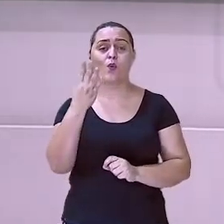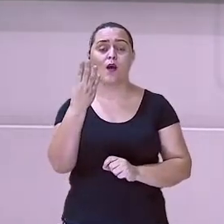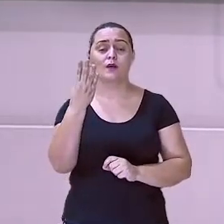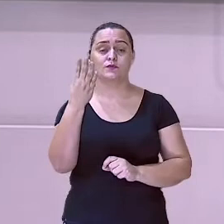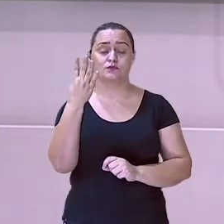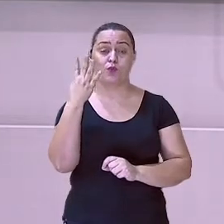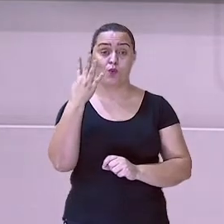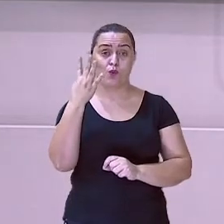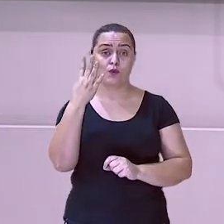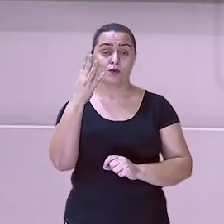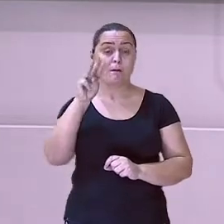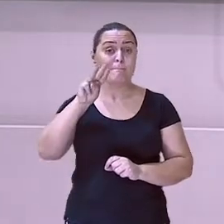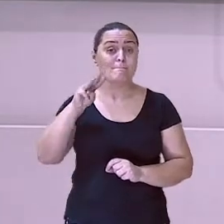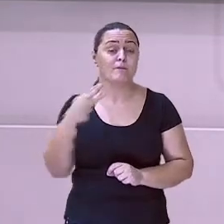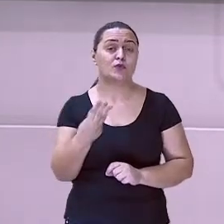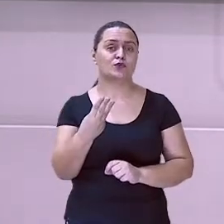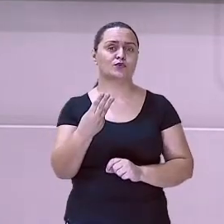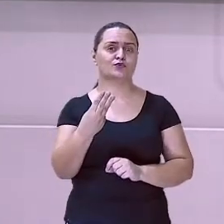o número é